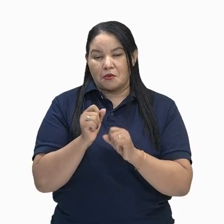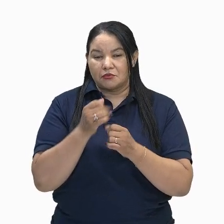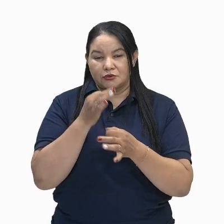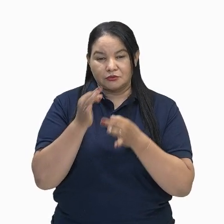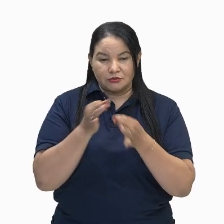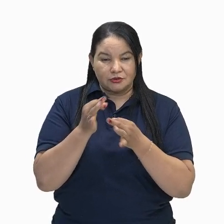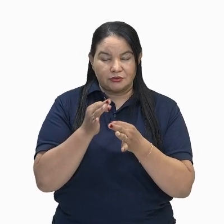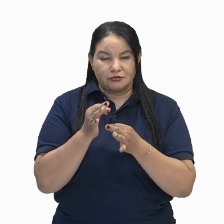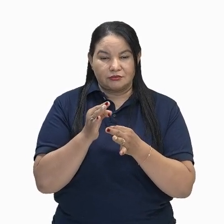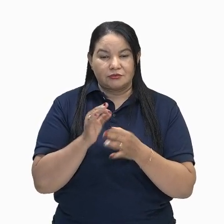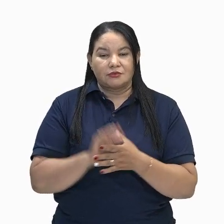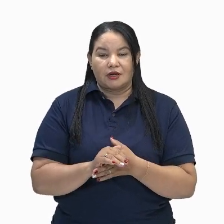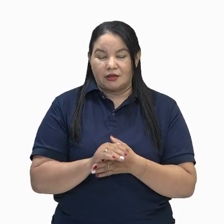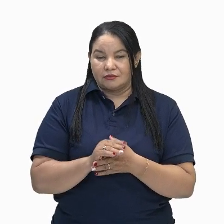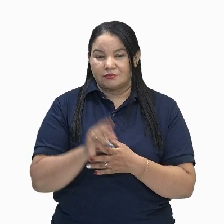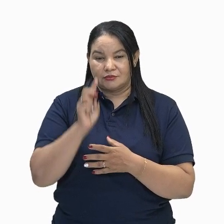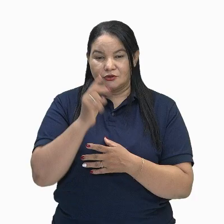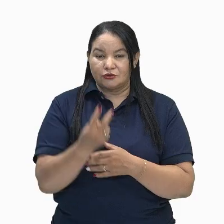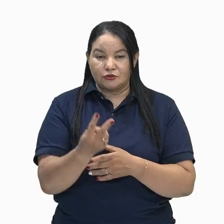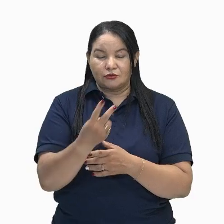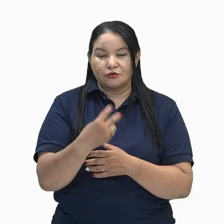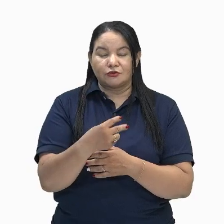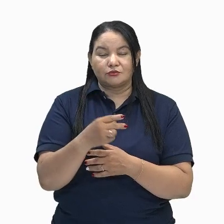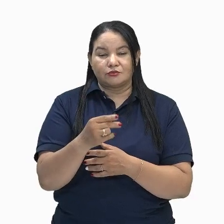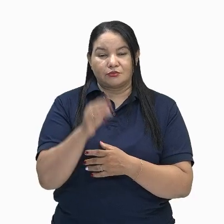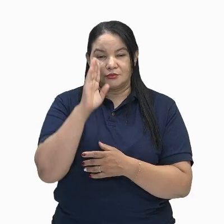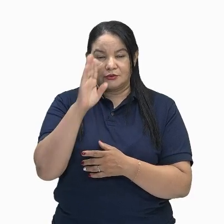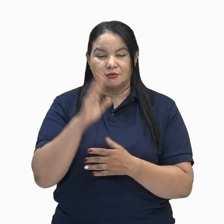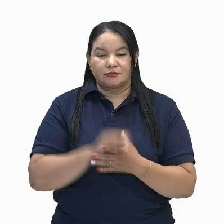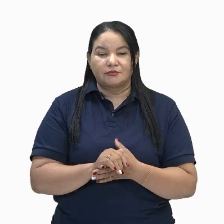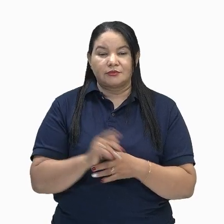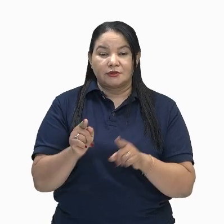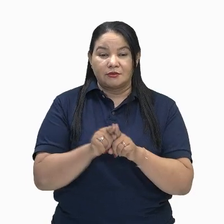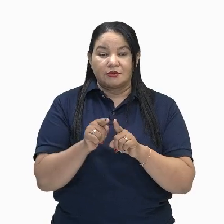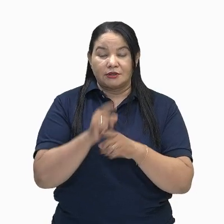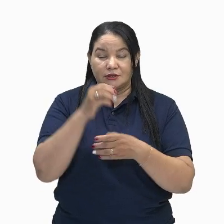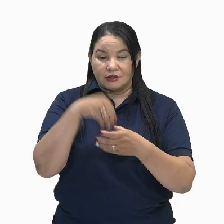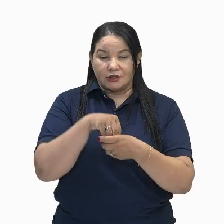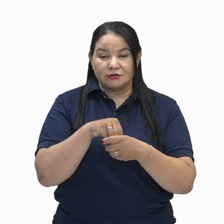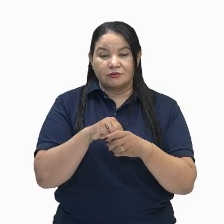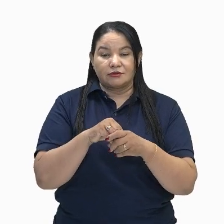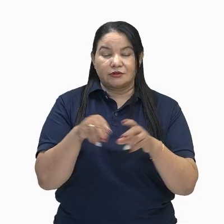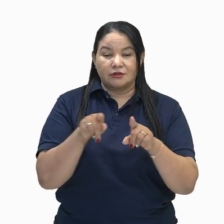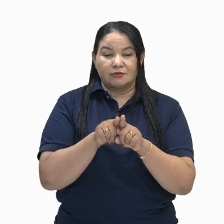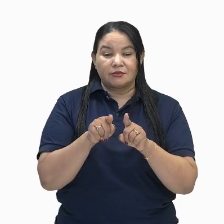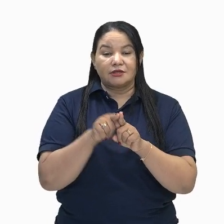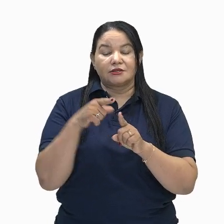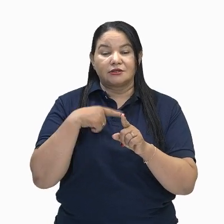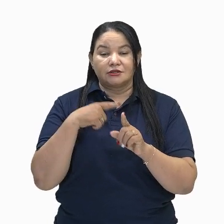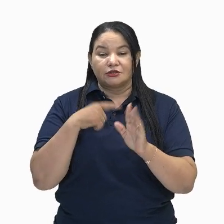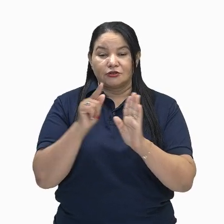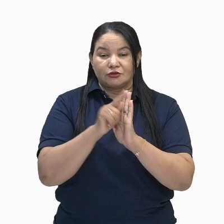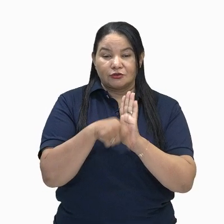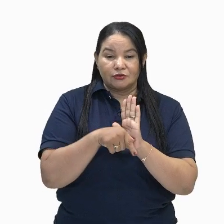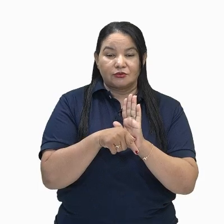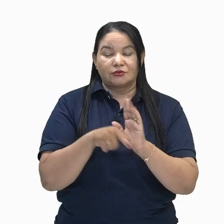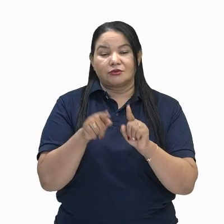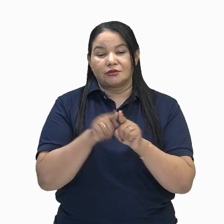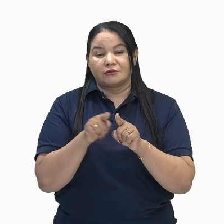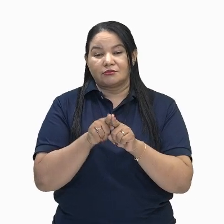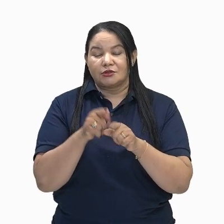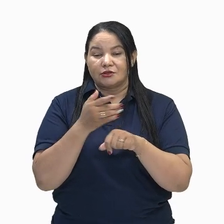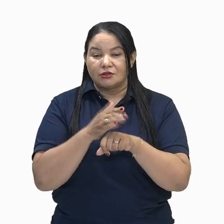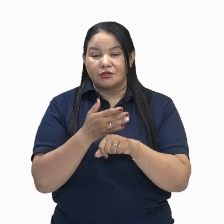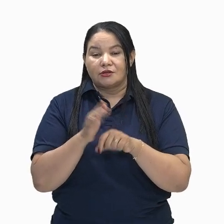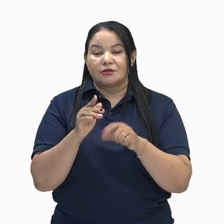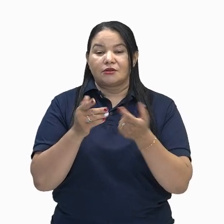principais. Dentro do tipo textual dissertativo argumentativo, nós vamos ter os gêneros textuais, que é o ensaio, a carta de leitor, os artigos